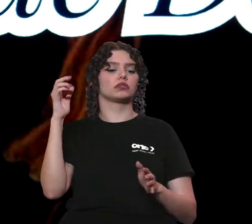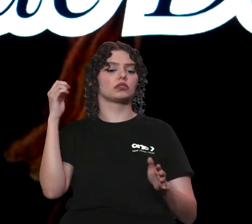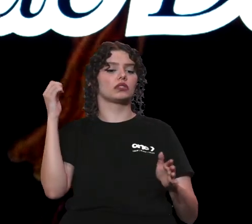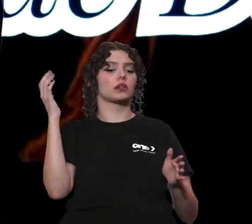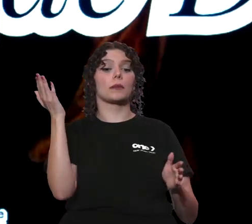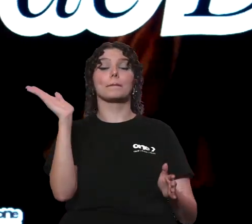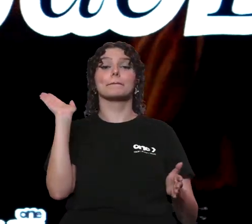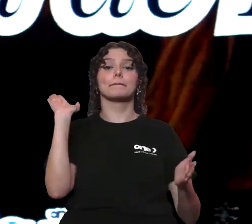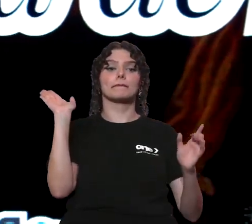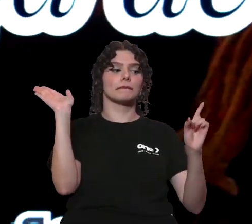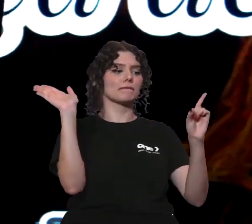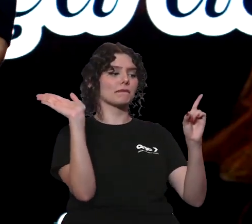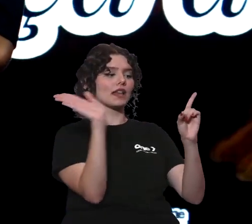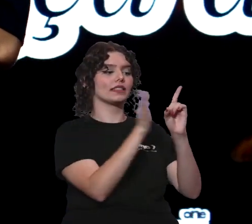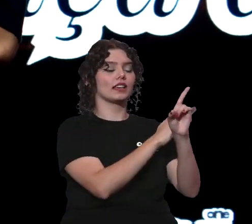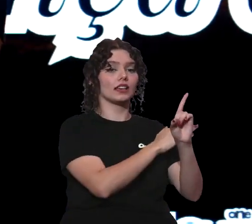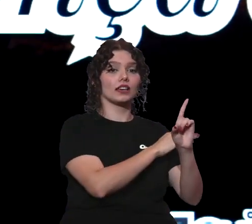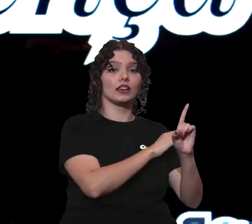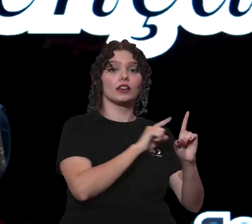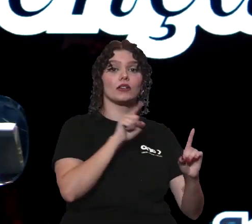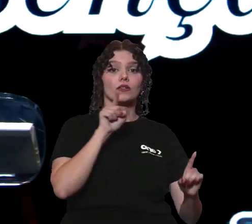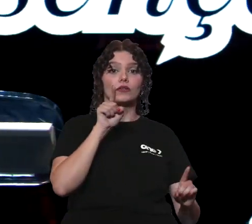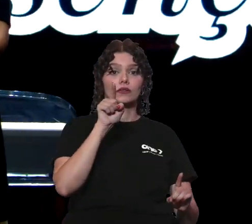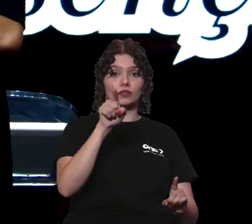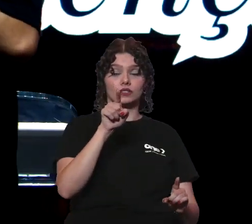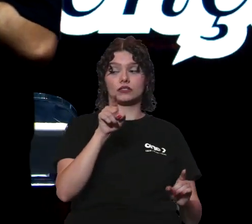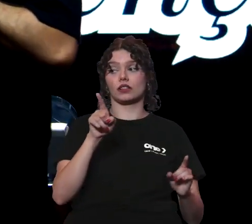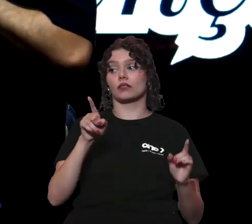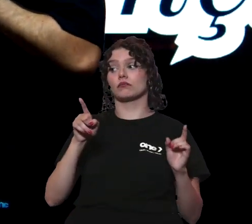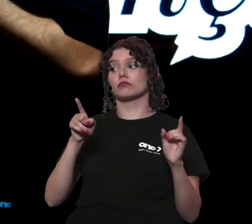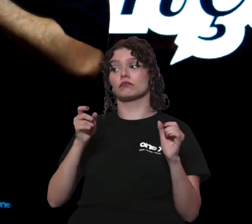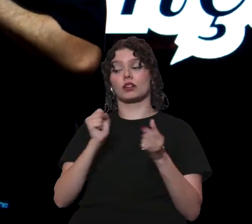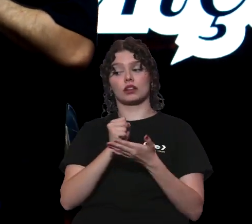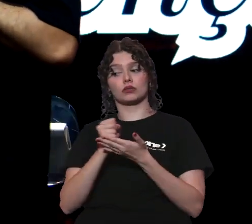Se o seu inimigo te odeia, você ora e ama ele.